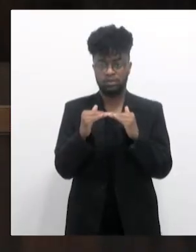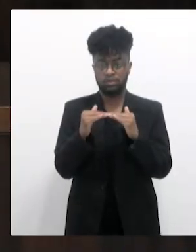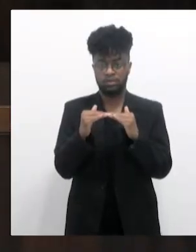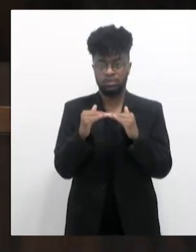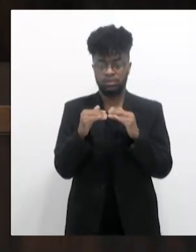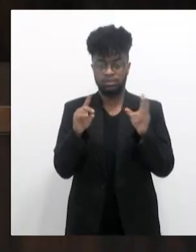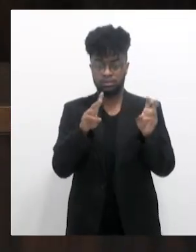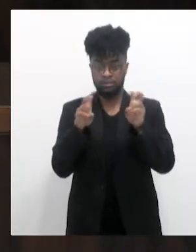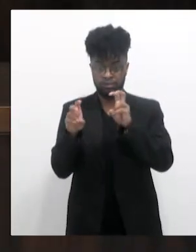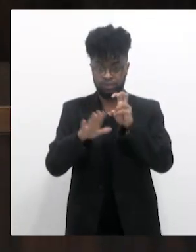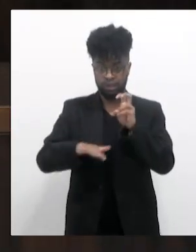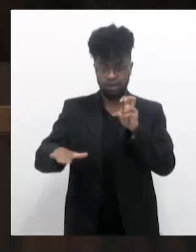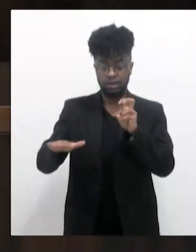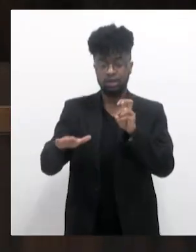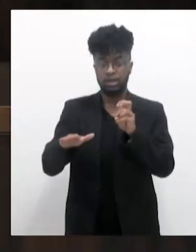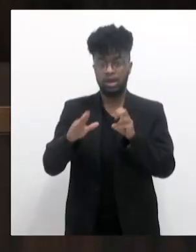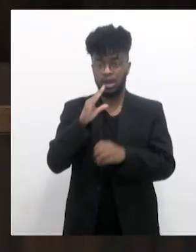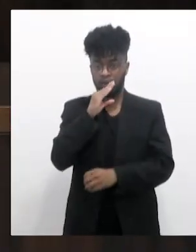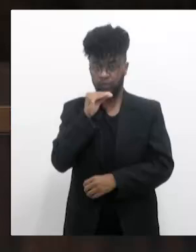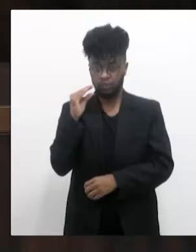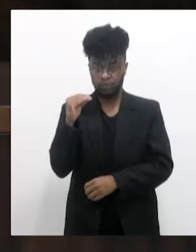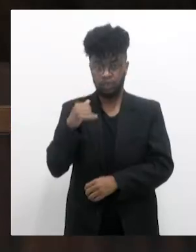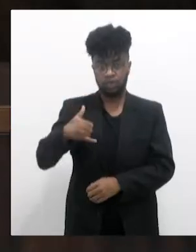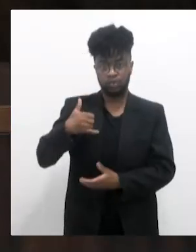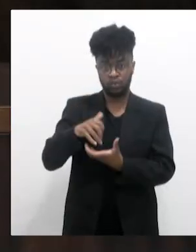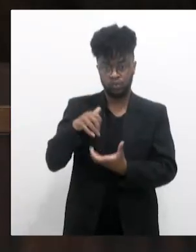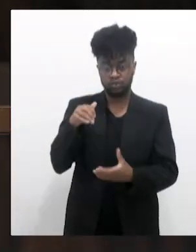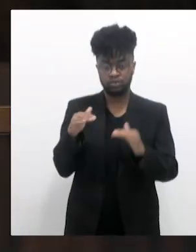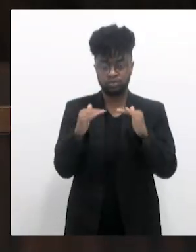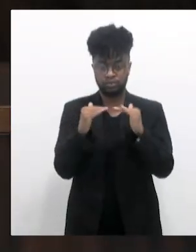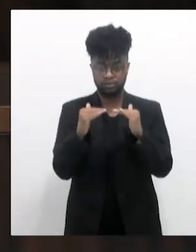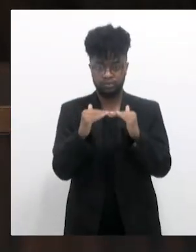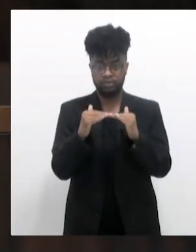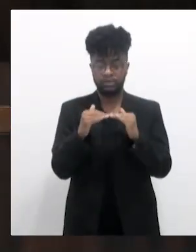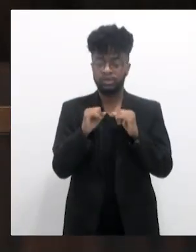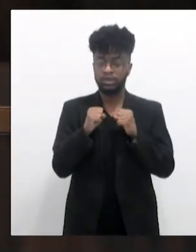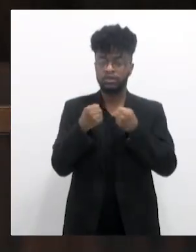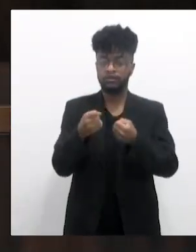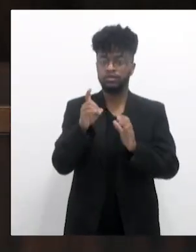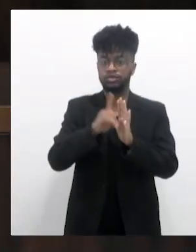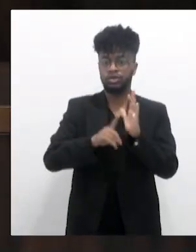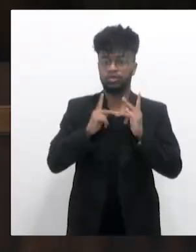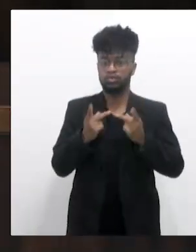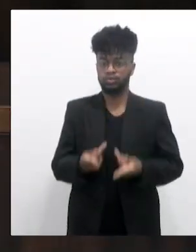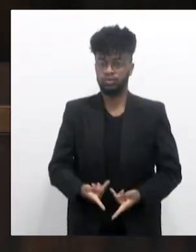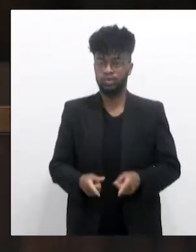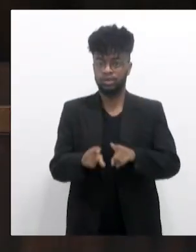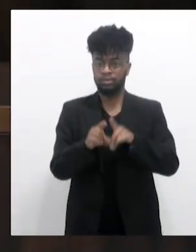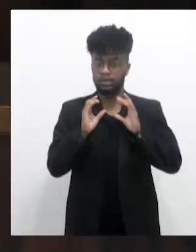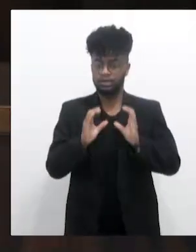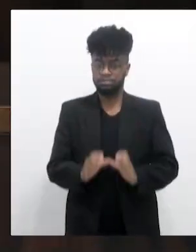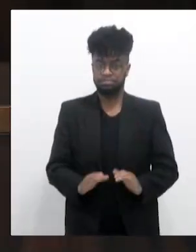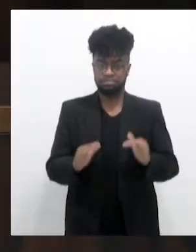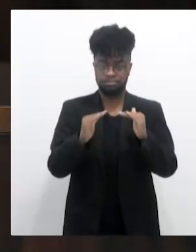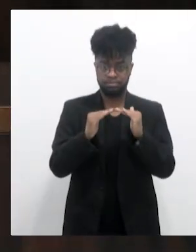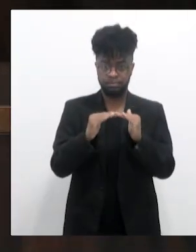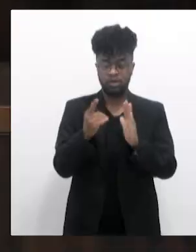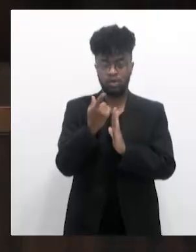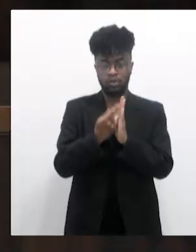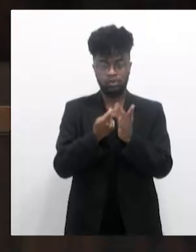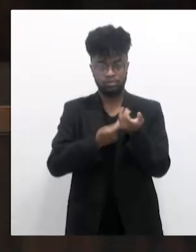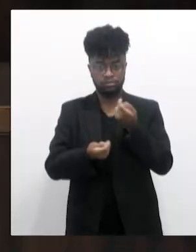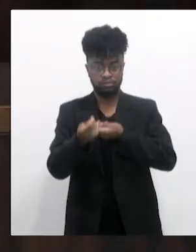de assuntos da criança, do adolescente e do idoso favorável, de defesa dos direitos humanos e cidadania favorável, e de